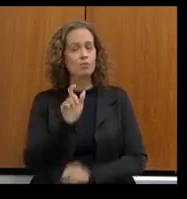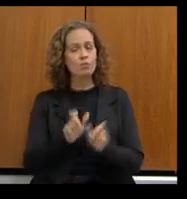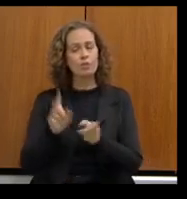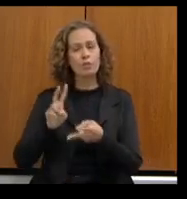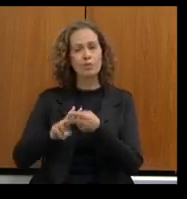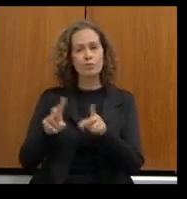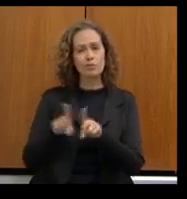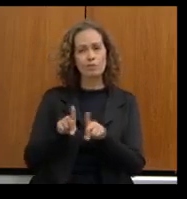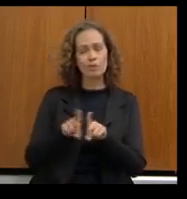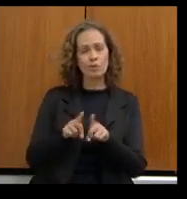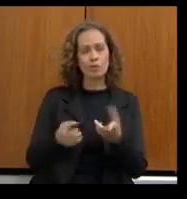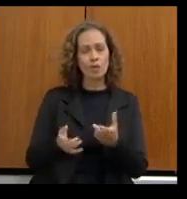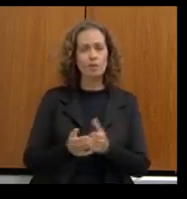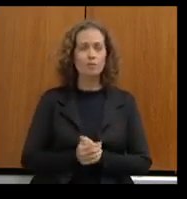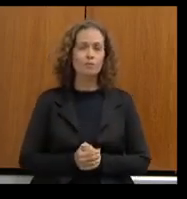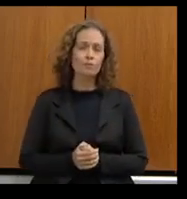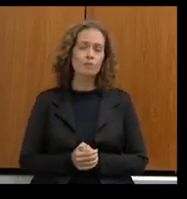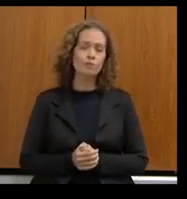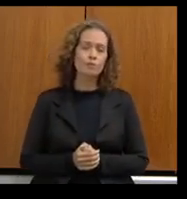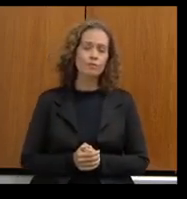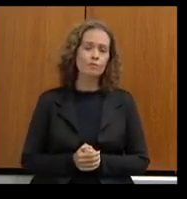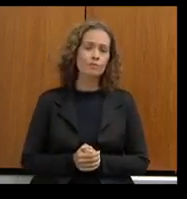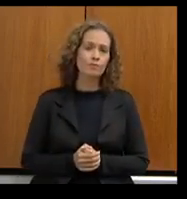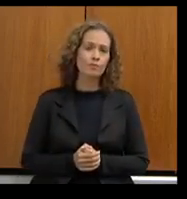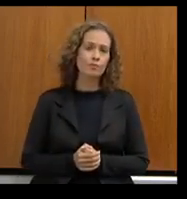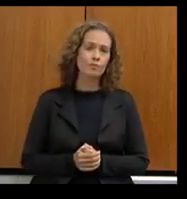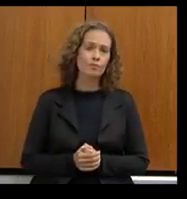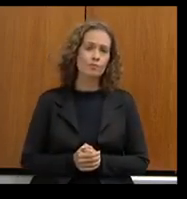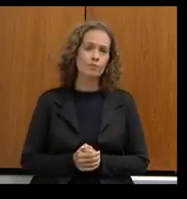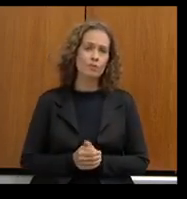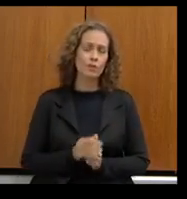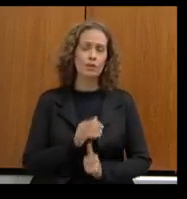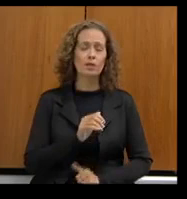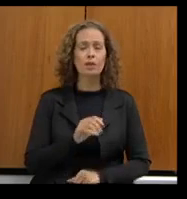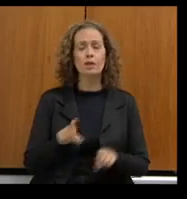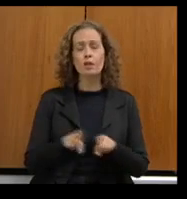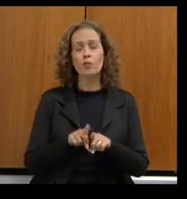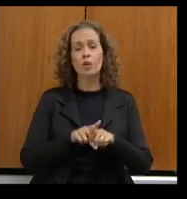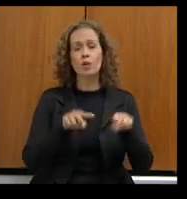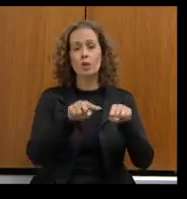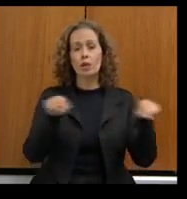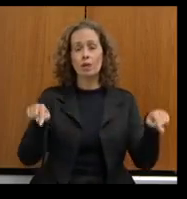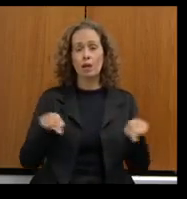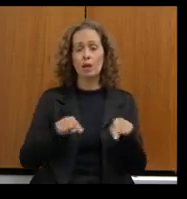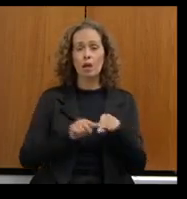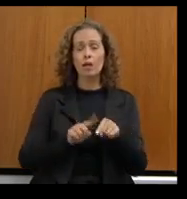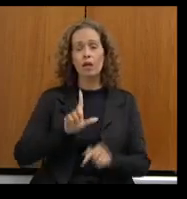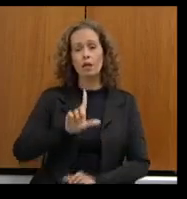né acautelado pelo Estado como a água LGBT da Jason